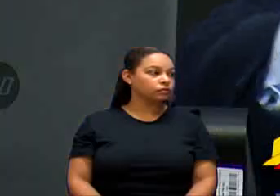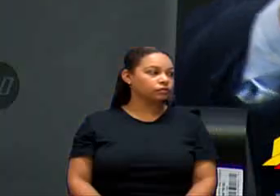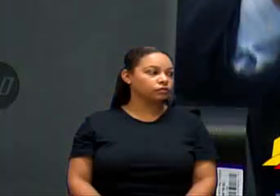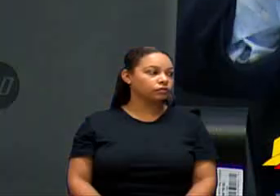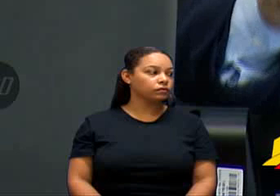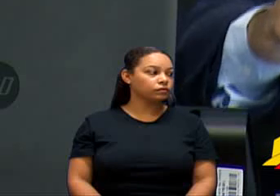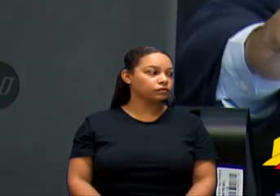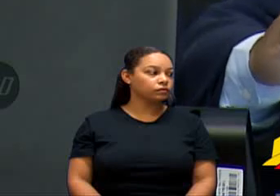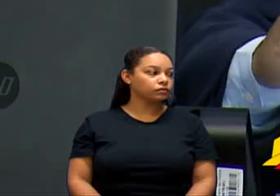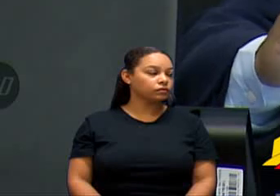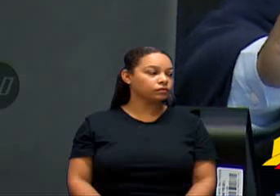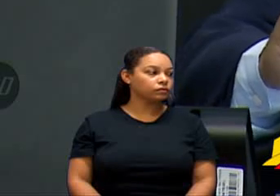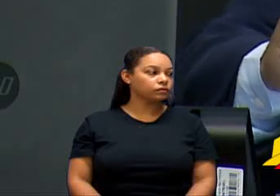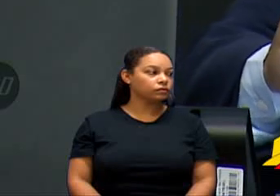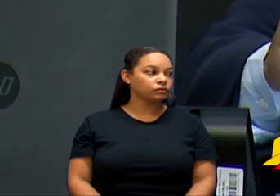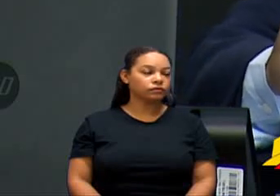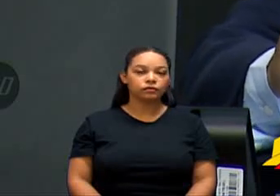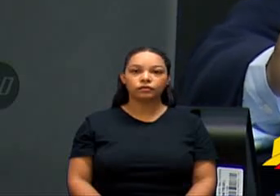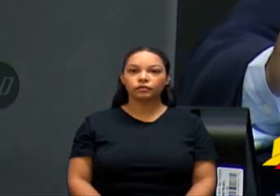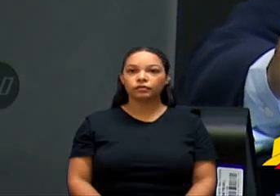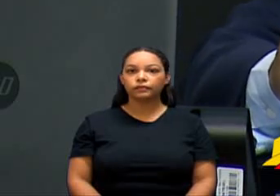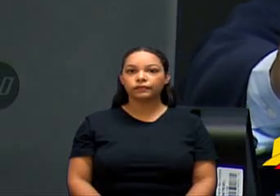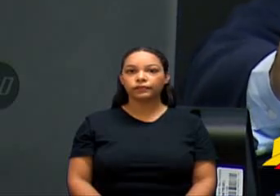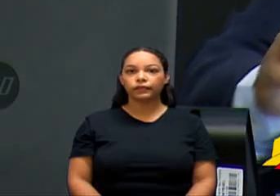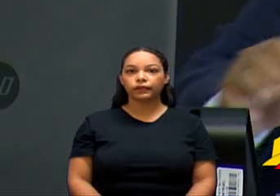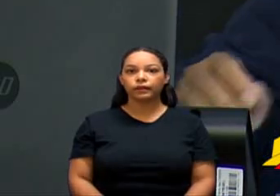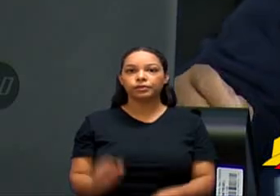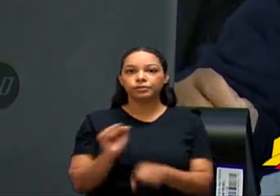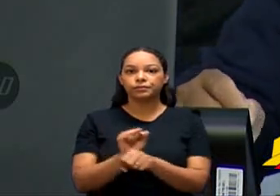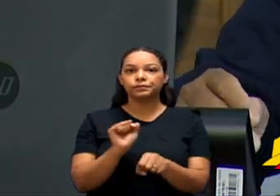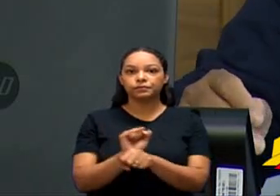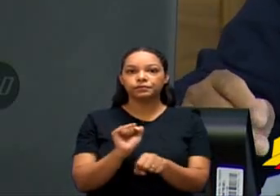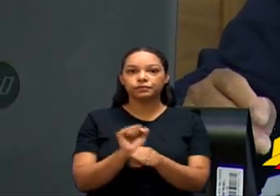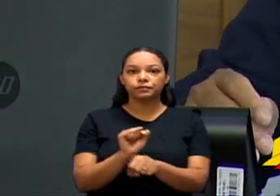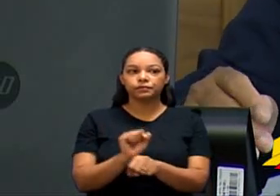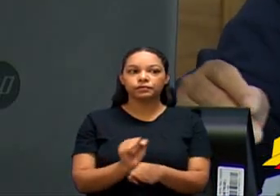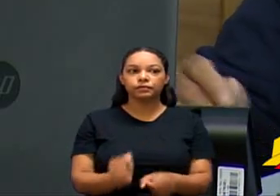Enquanto o pessoal vai fazendo, vai colocando a presença.